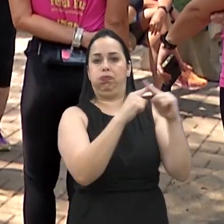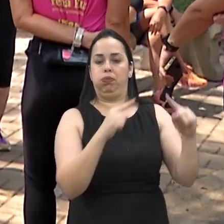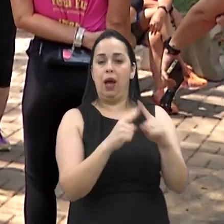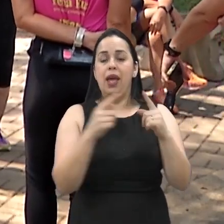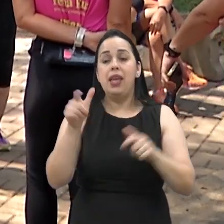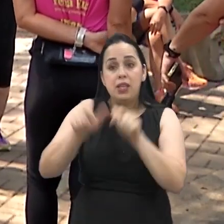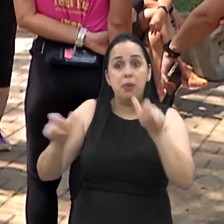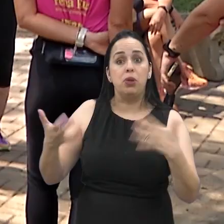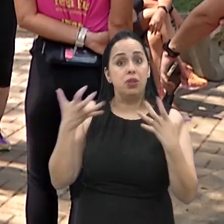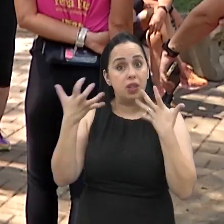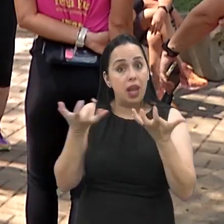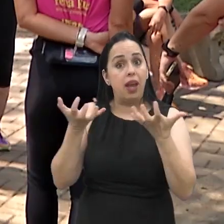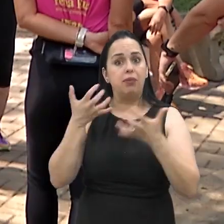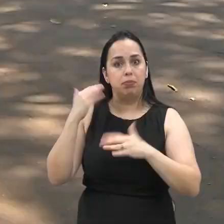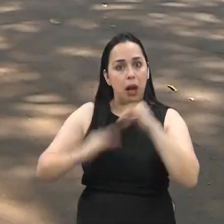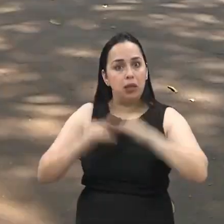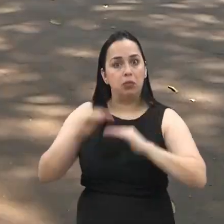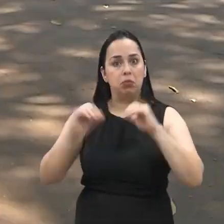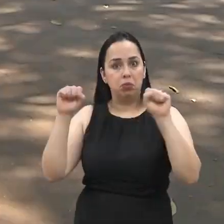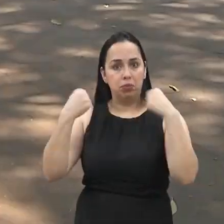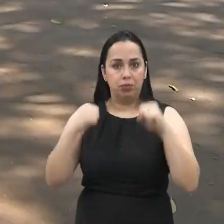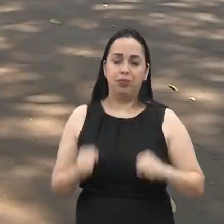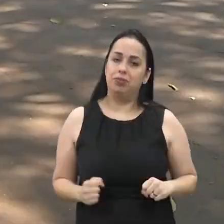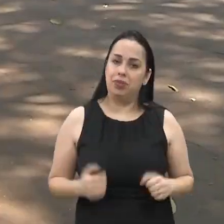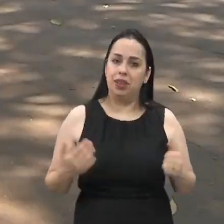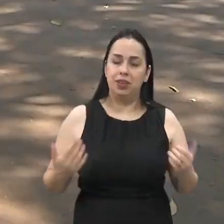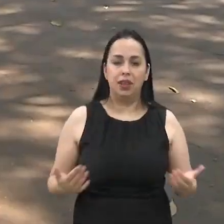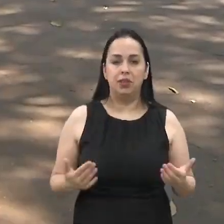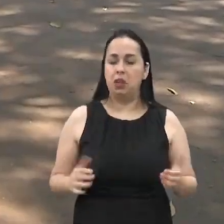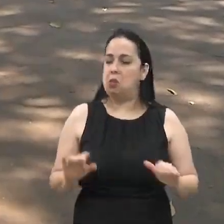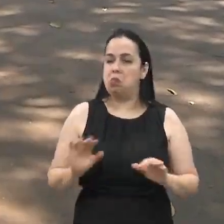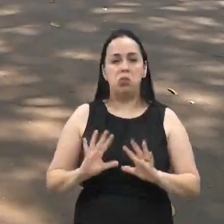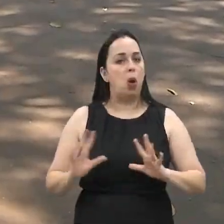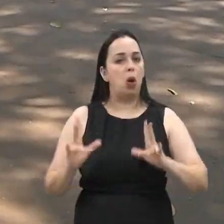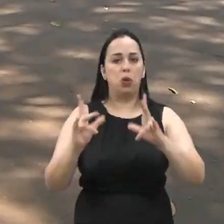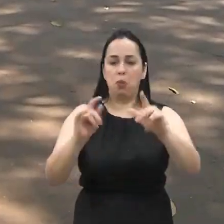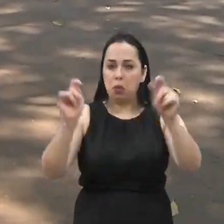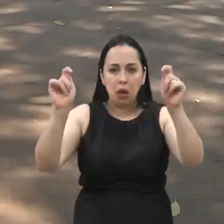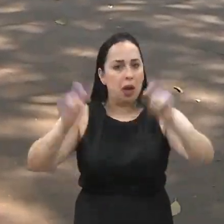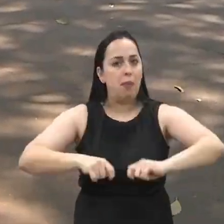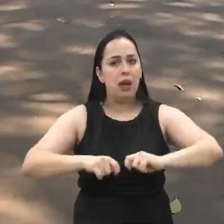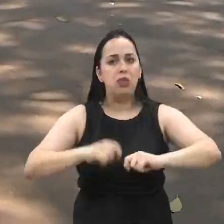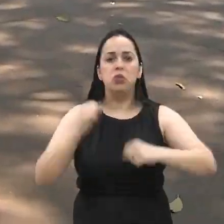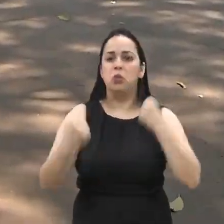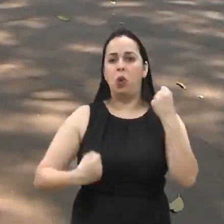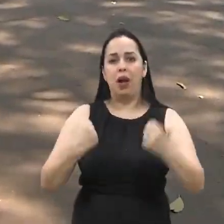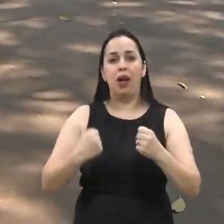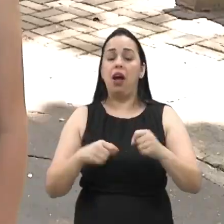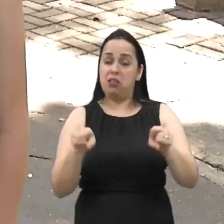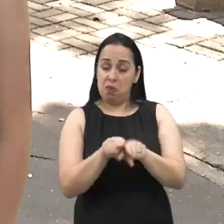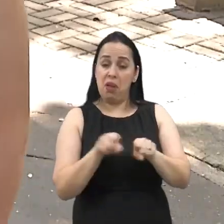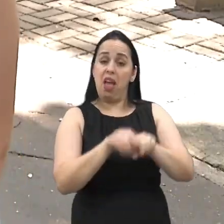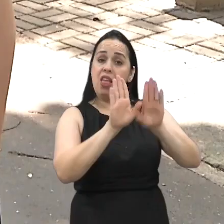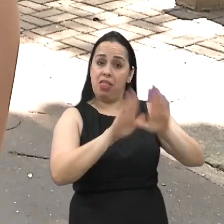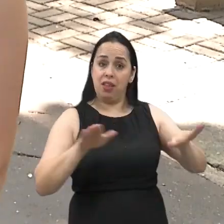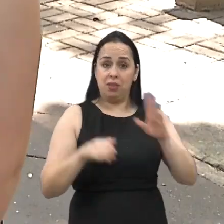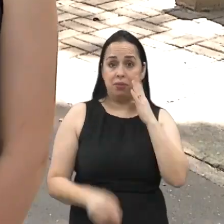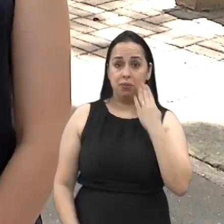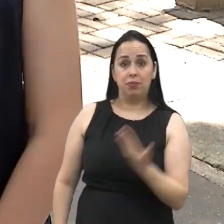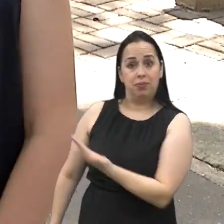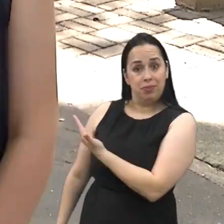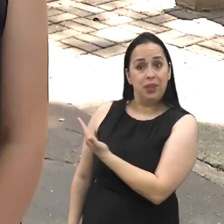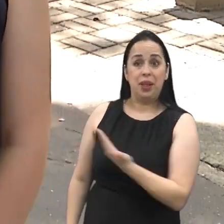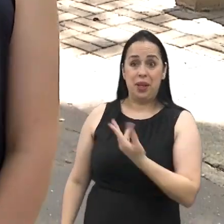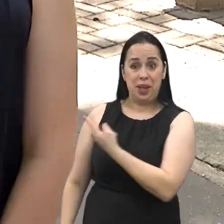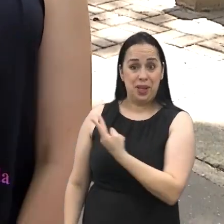mais praticar atividade física. E como não tem contraindicação, a corrida atrai até mesmo as crianças. As amigas